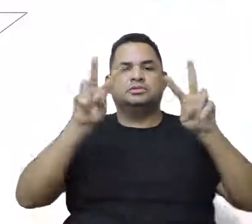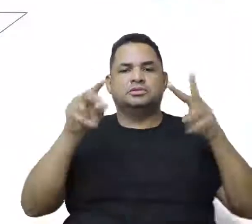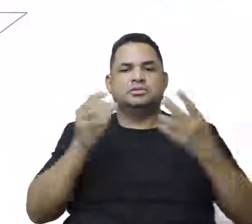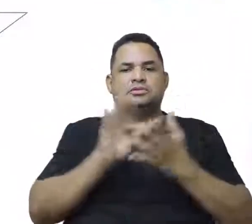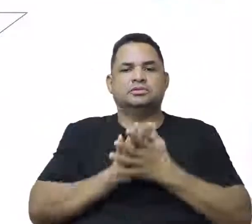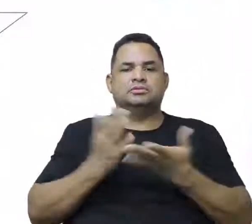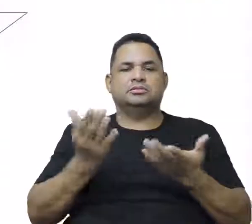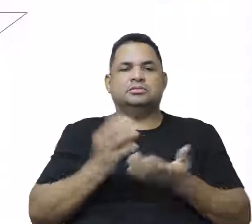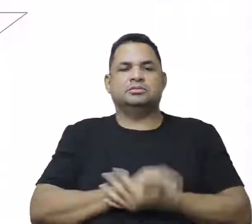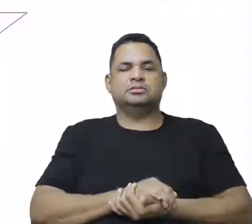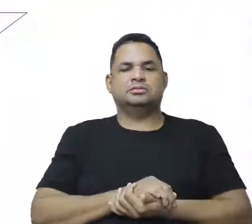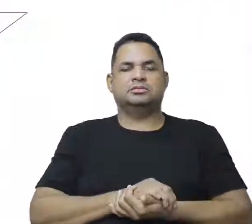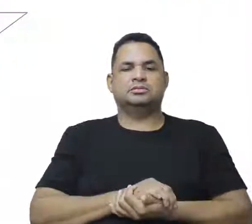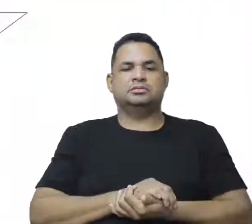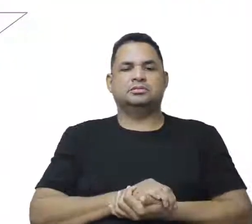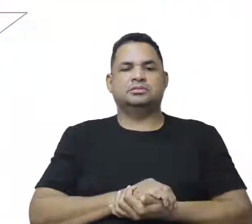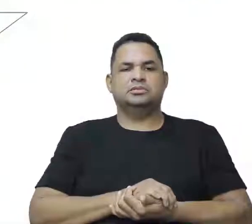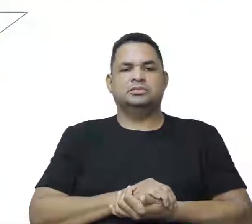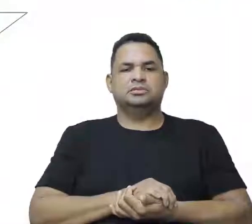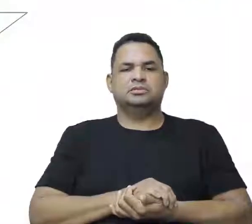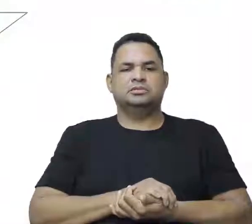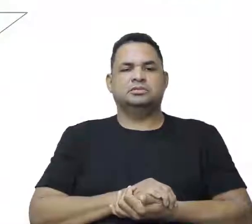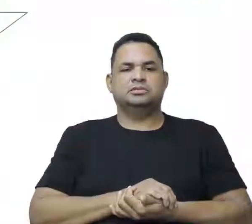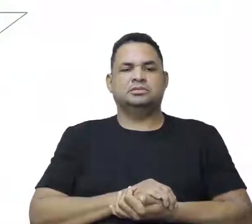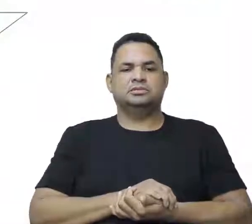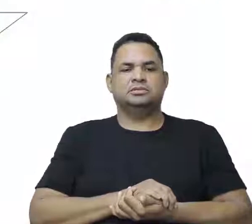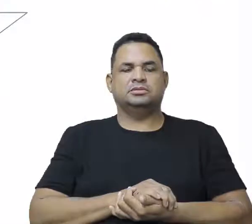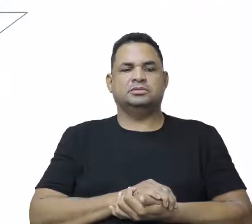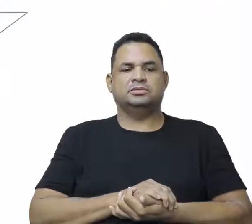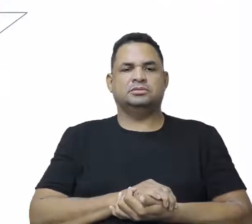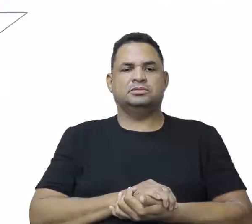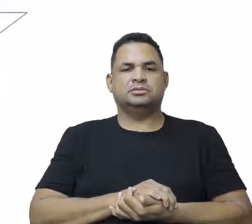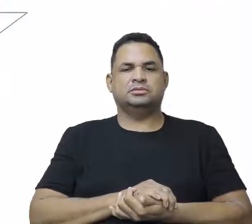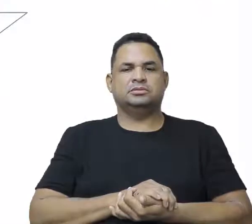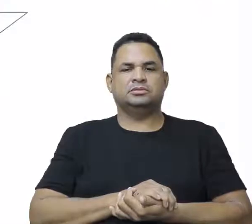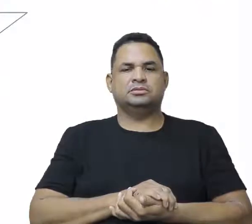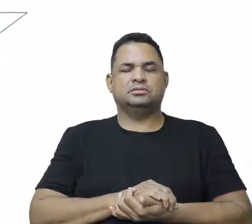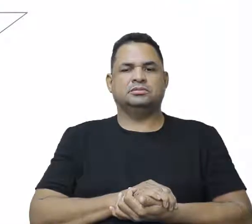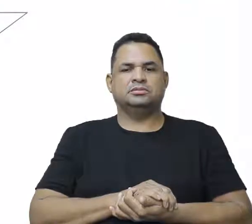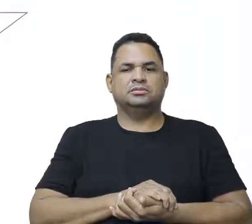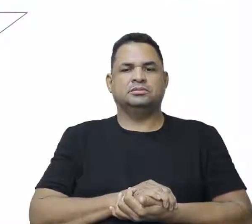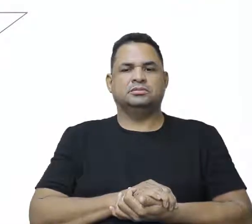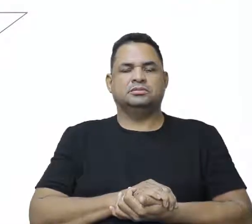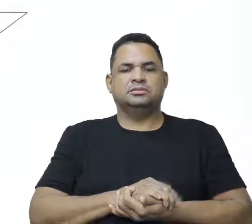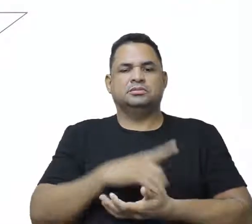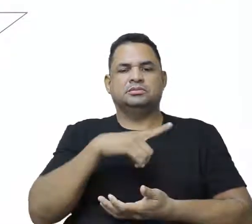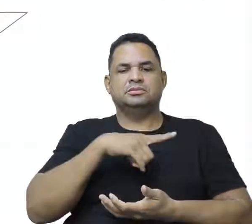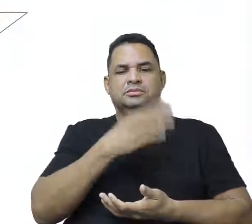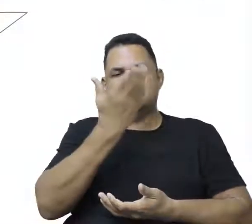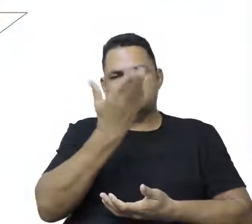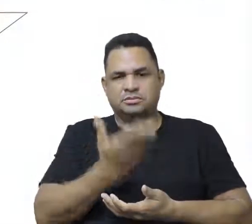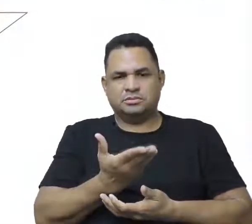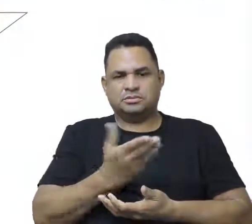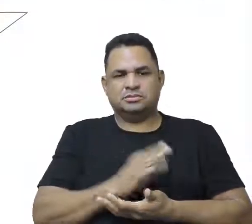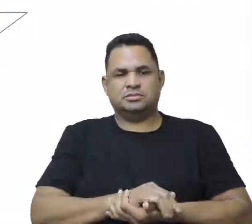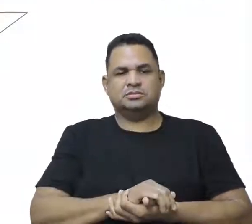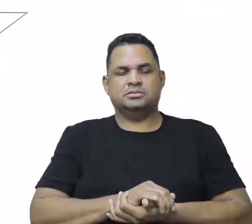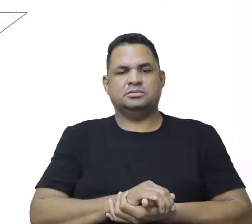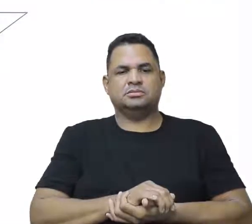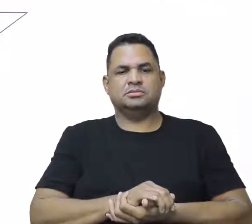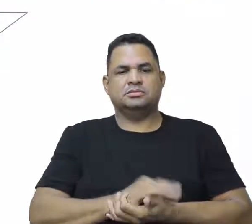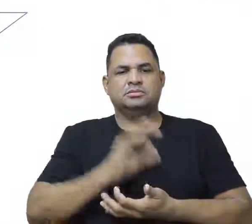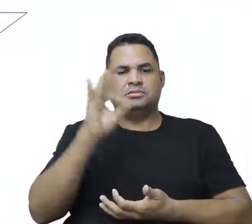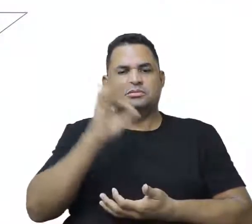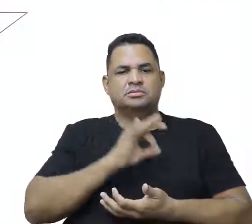Exato. Então, continuamos aí nesse gráfico para você analisar junto comigo. Acompanhe aí. Então, nós temos aqui o maior